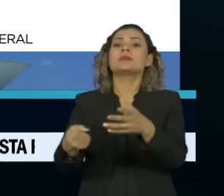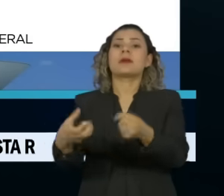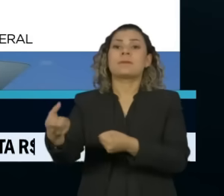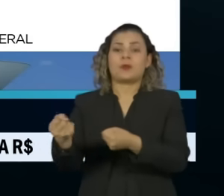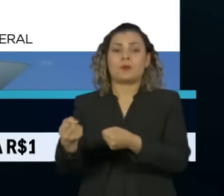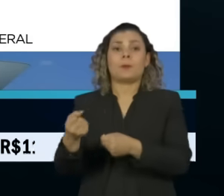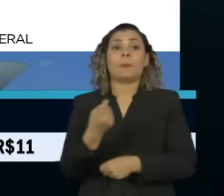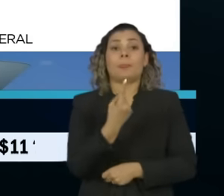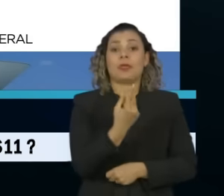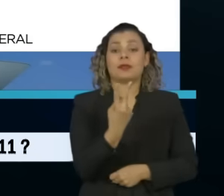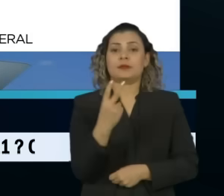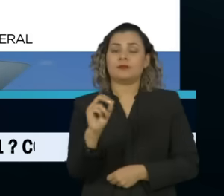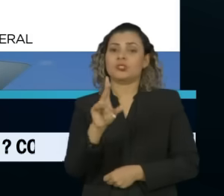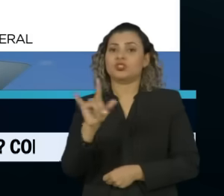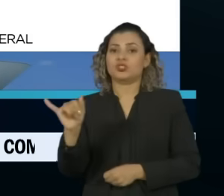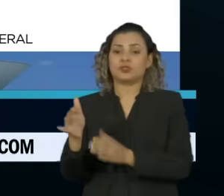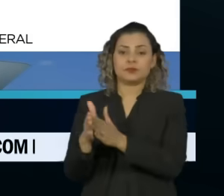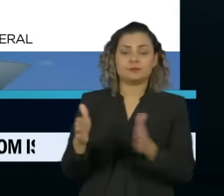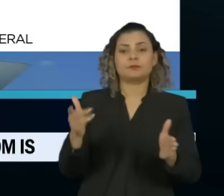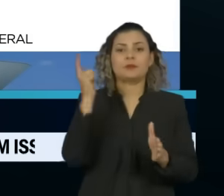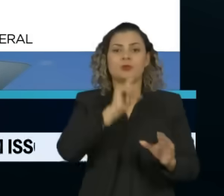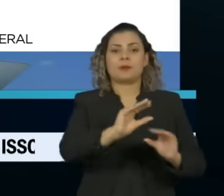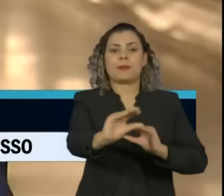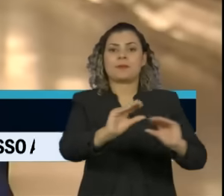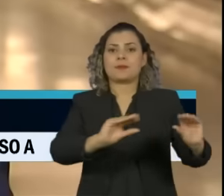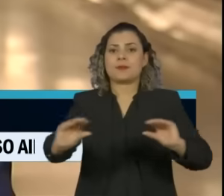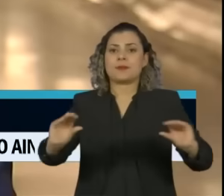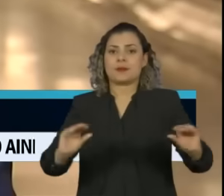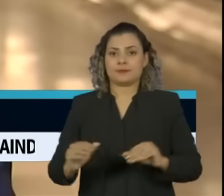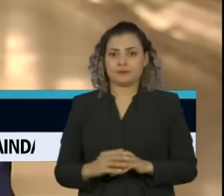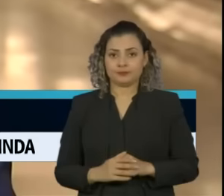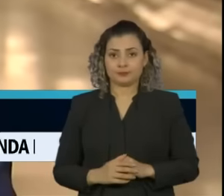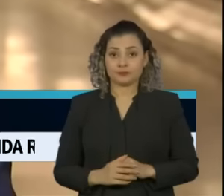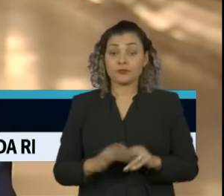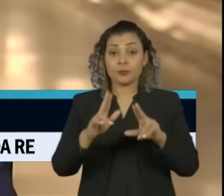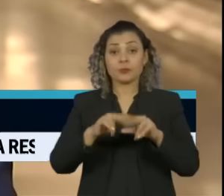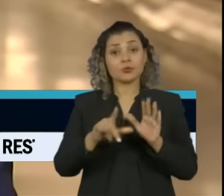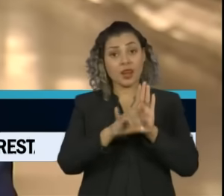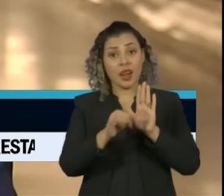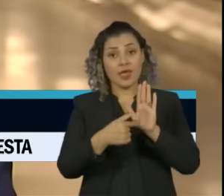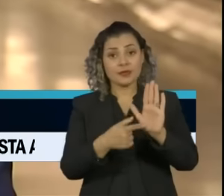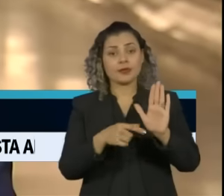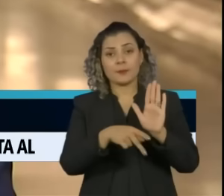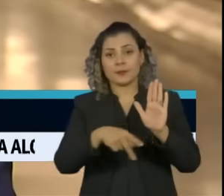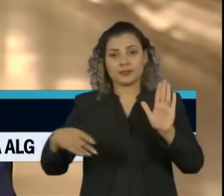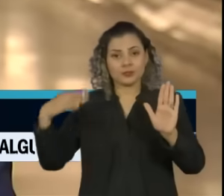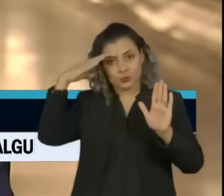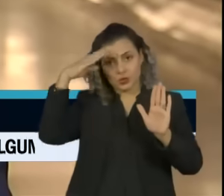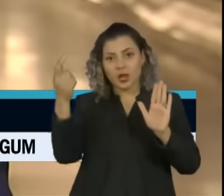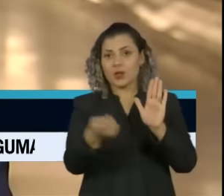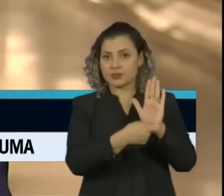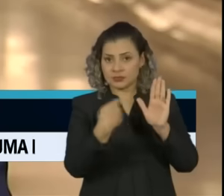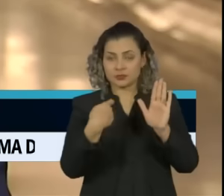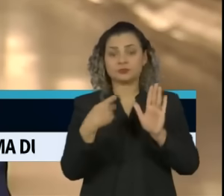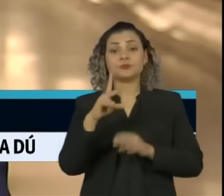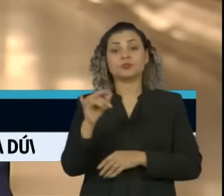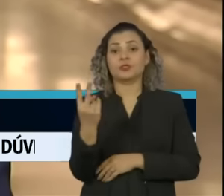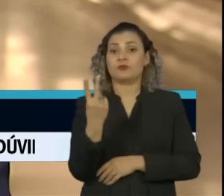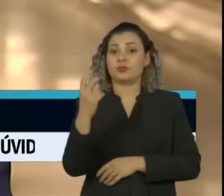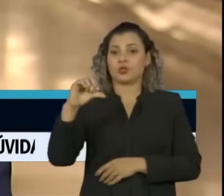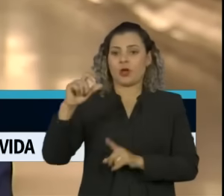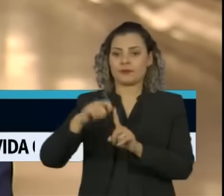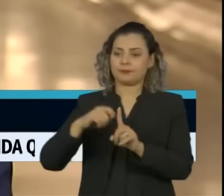terão 120 dias para distribuir todo o dinheiro. A Lei Aldir Blanc, sancionada pelo presidente Jair Bolsonaro no último dia